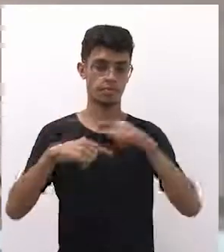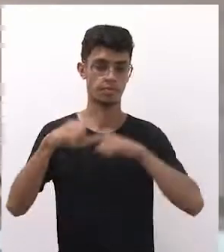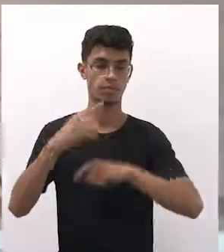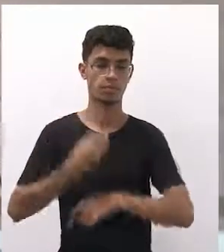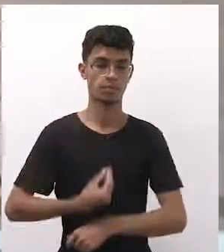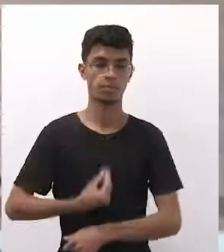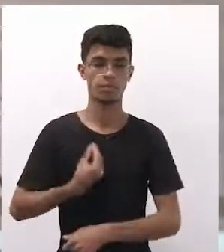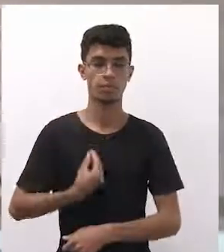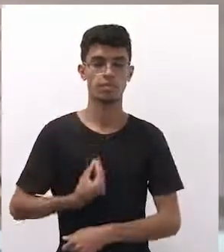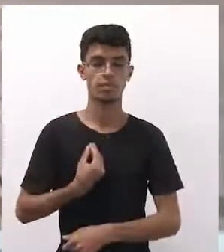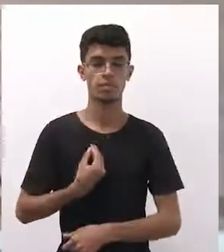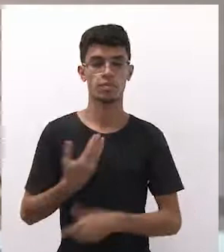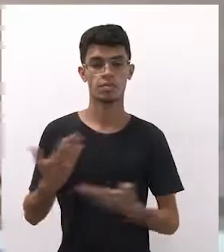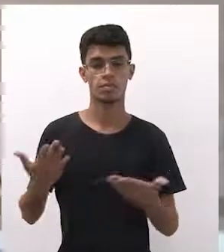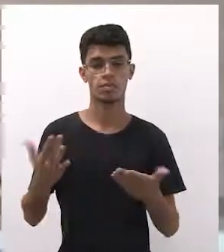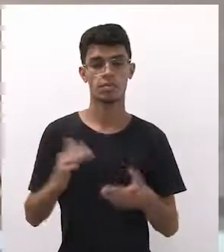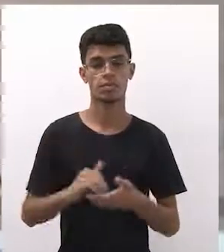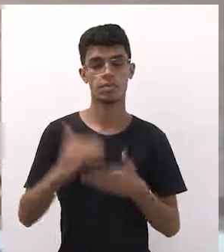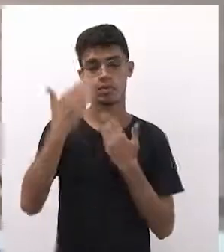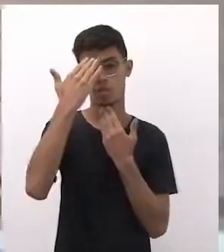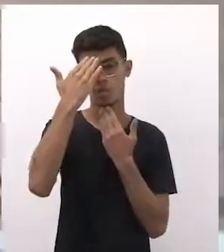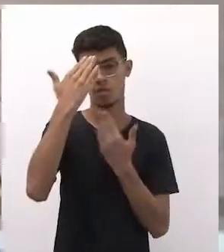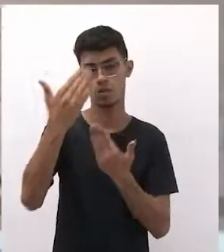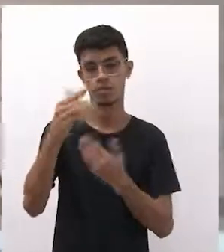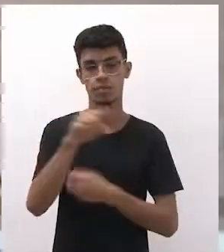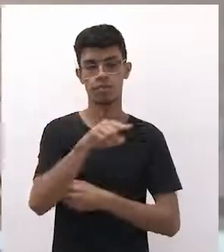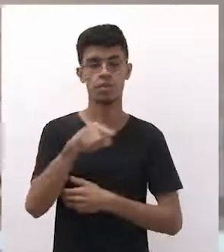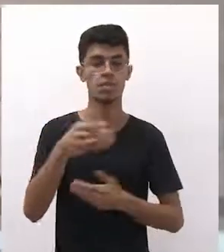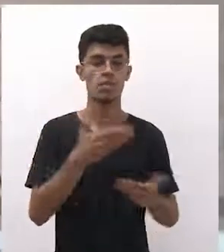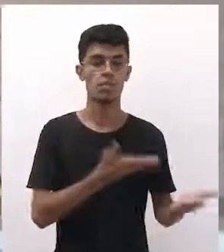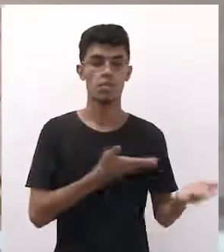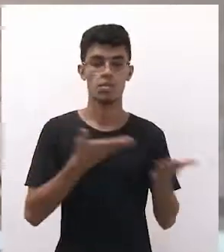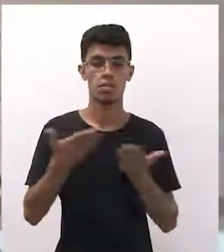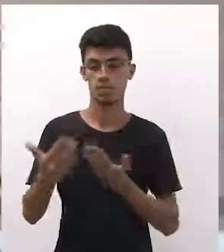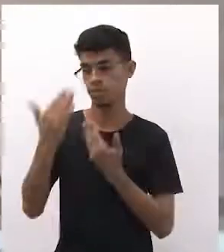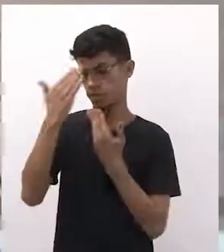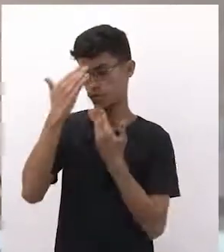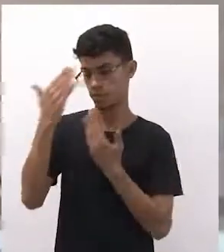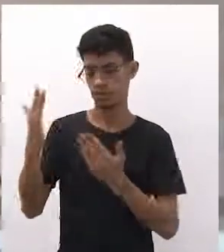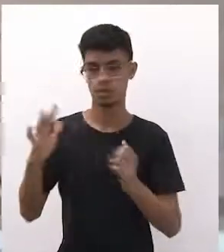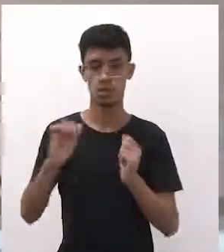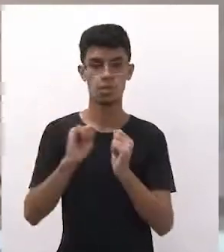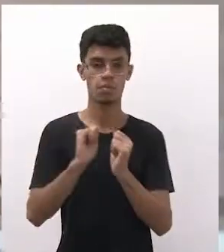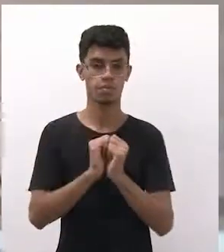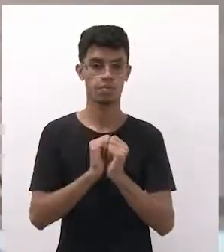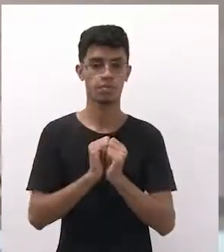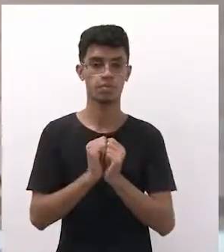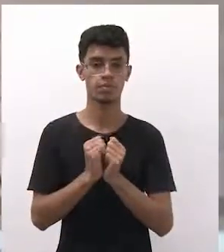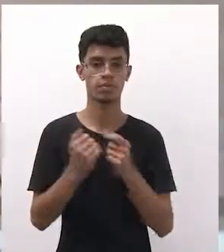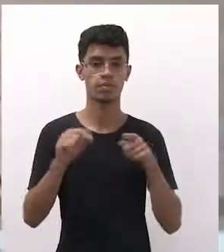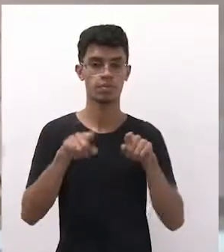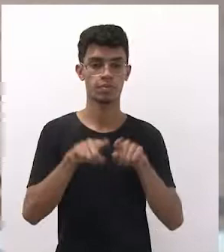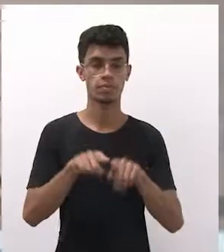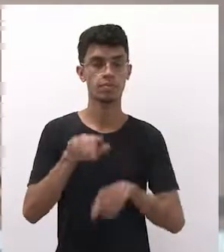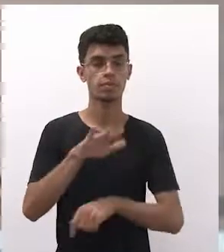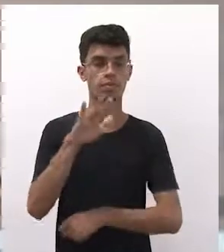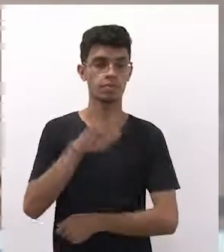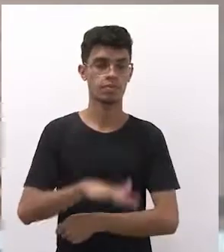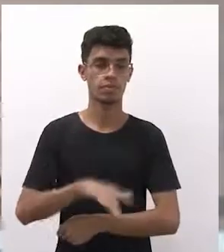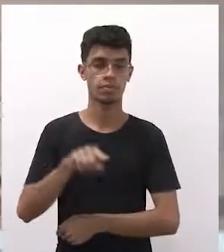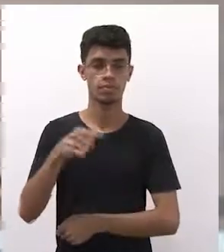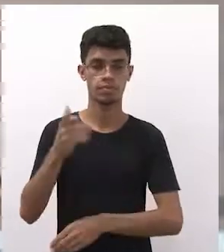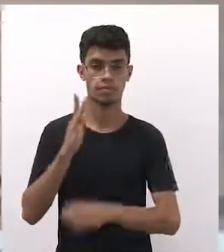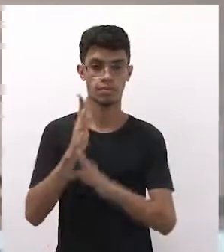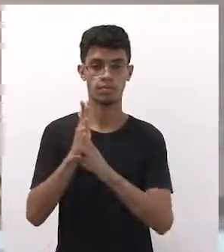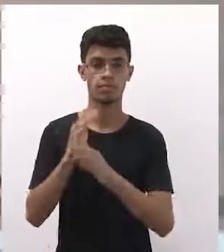situação. É isso, então. Muito obrigada pelo convite, Tânia, muito obrigada pela companhia nessa tarde e até logo.